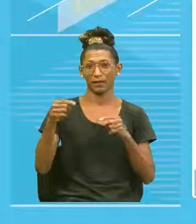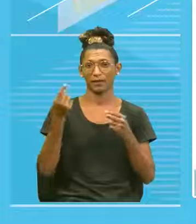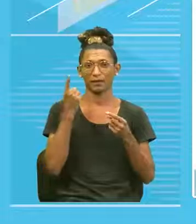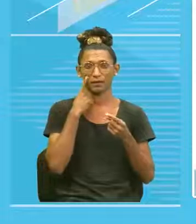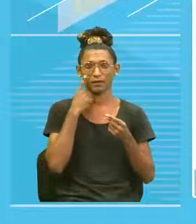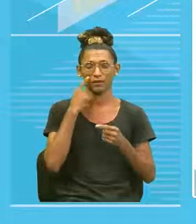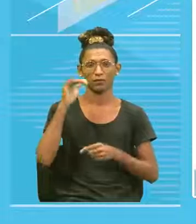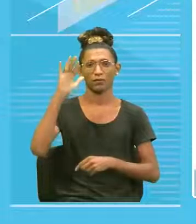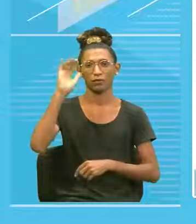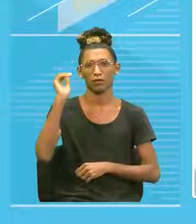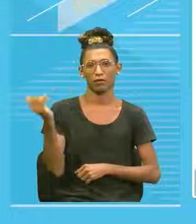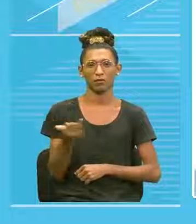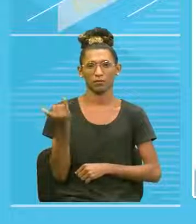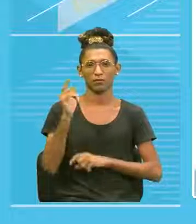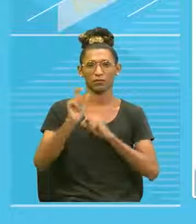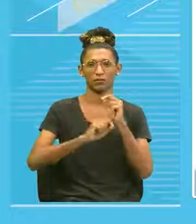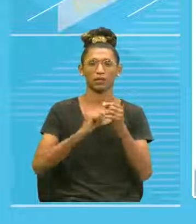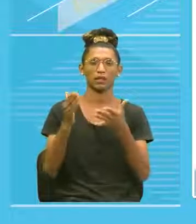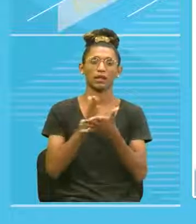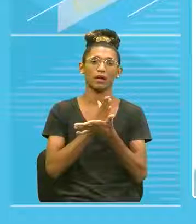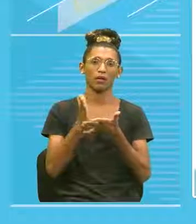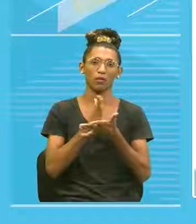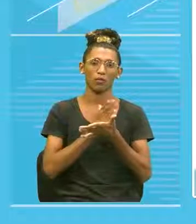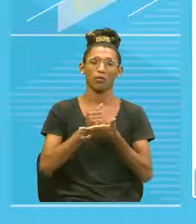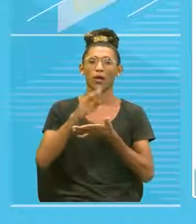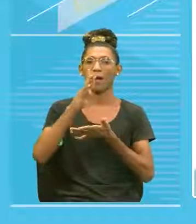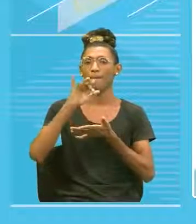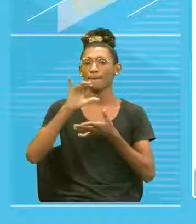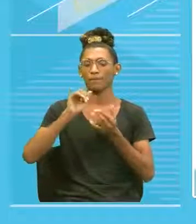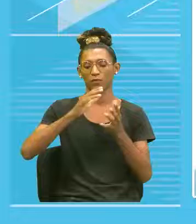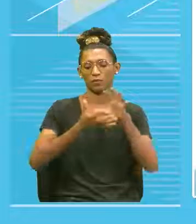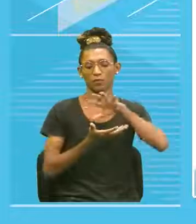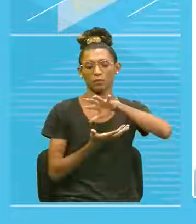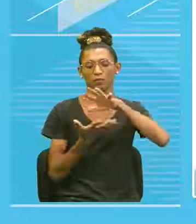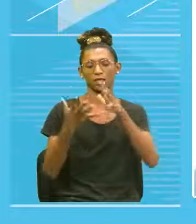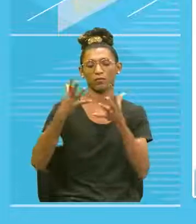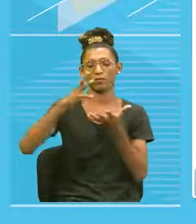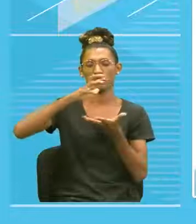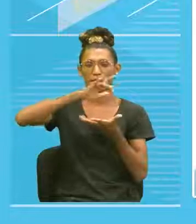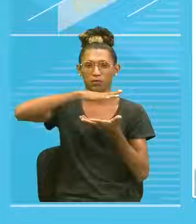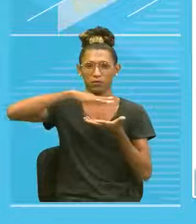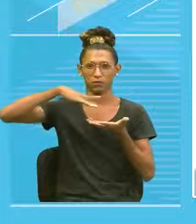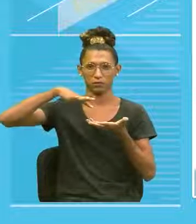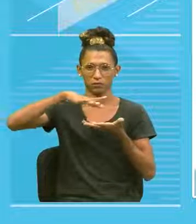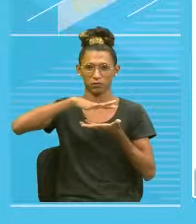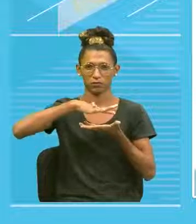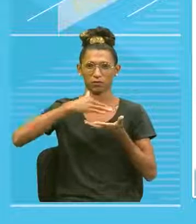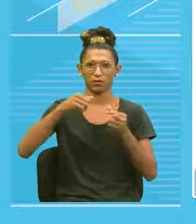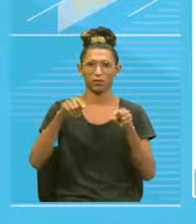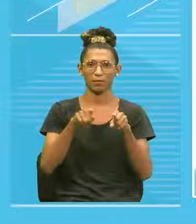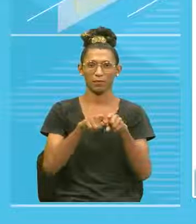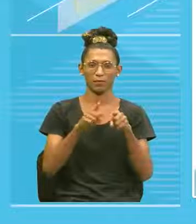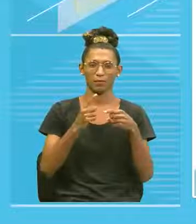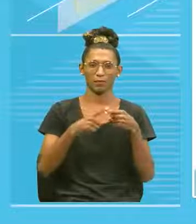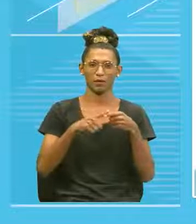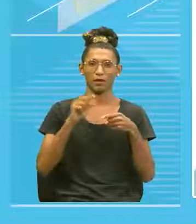importância das biomassas o que elas turmas são menos